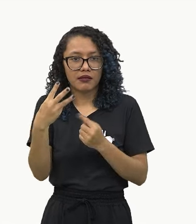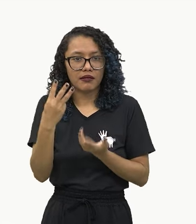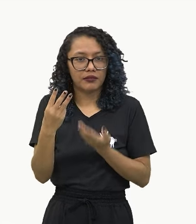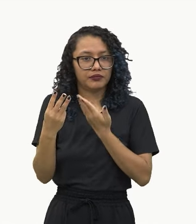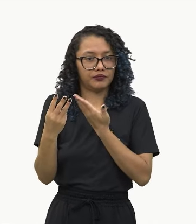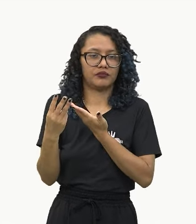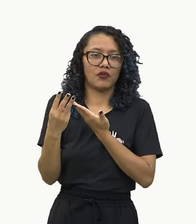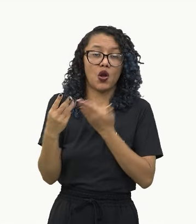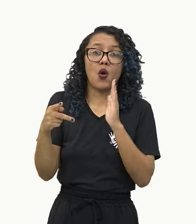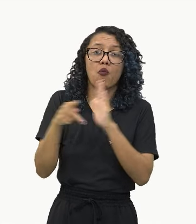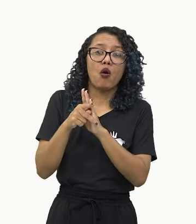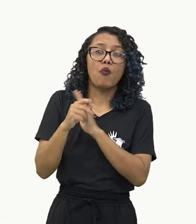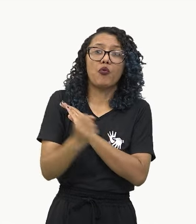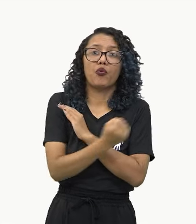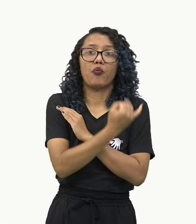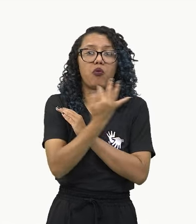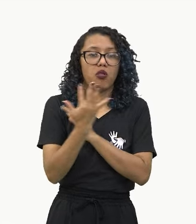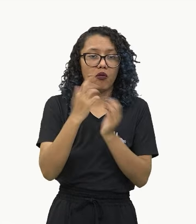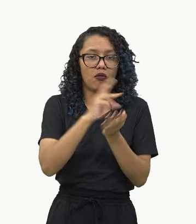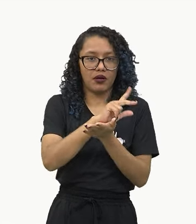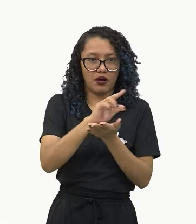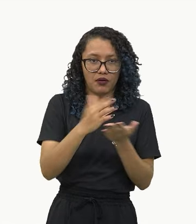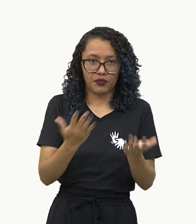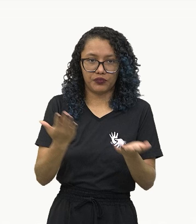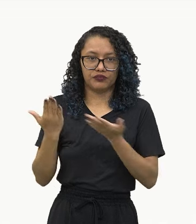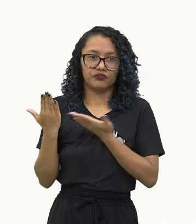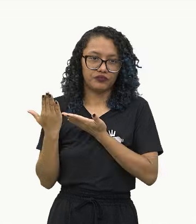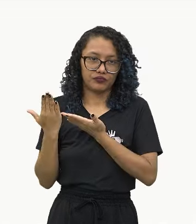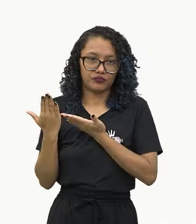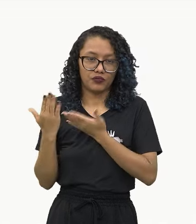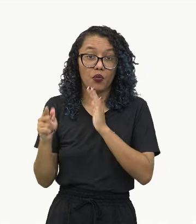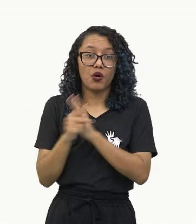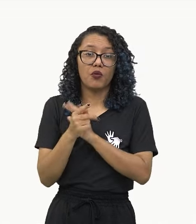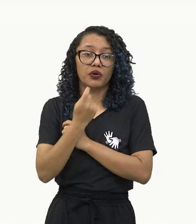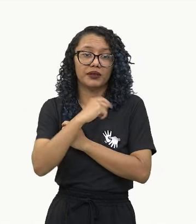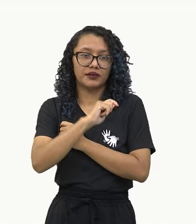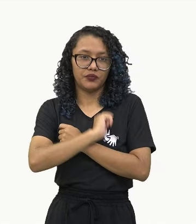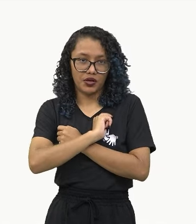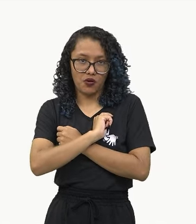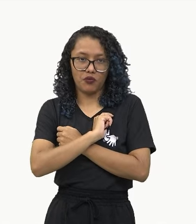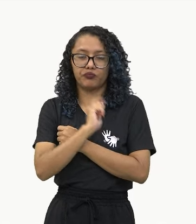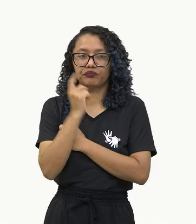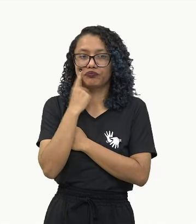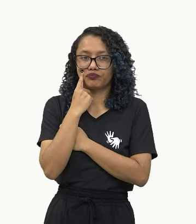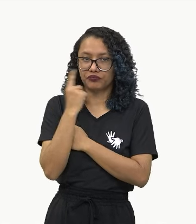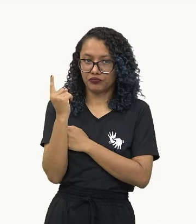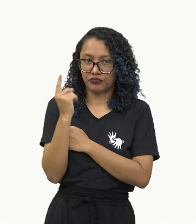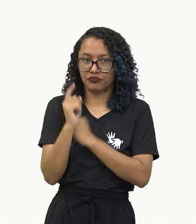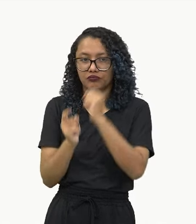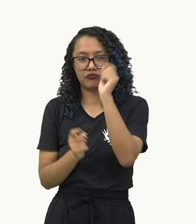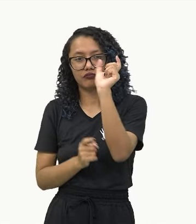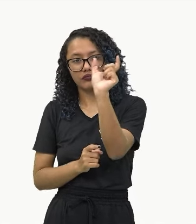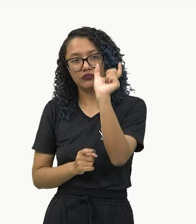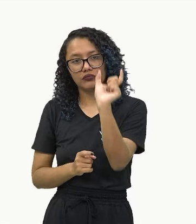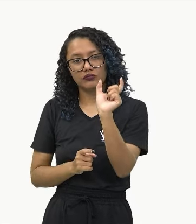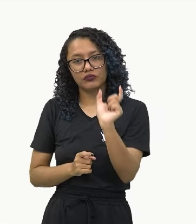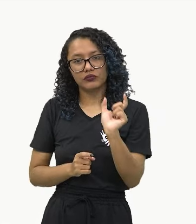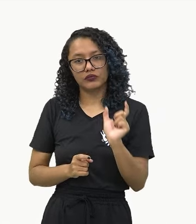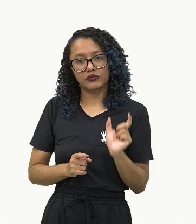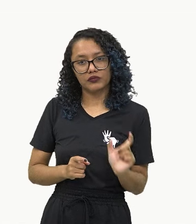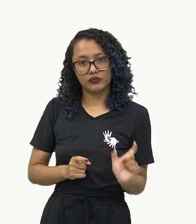aí primeira, segunda e terceira pessoa do plural, tá bom? Então, são os nossos